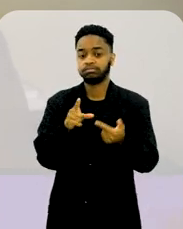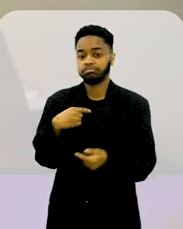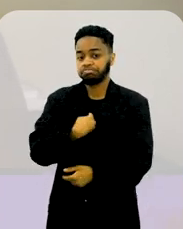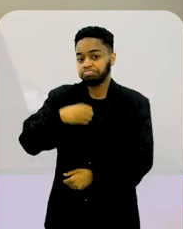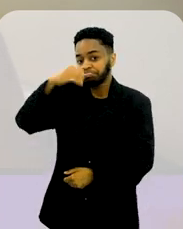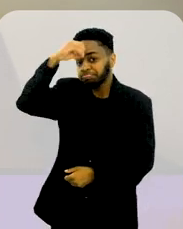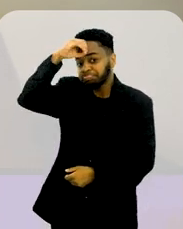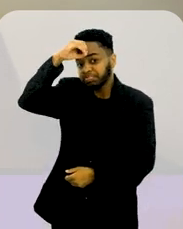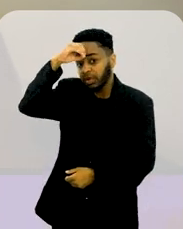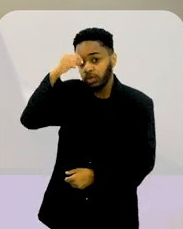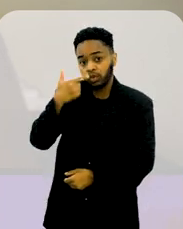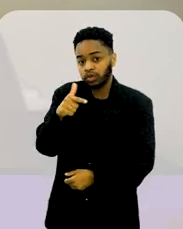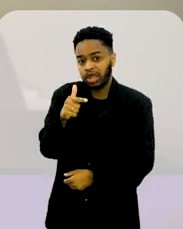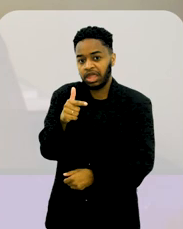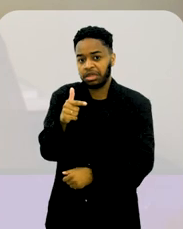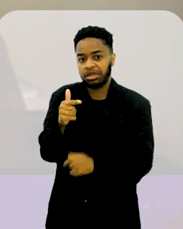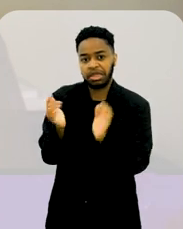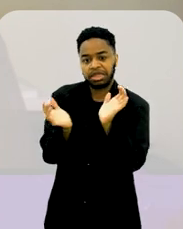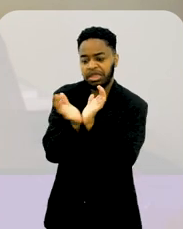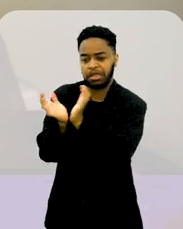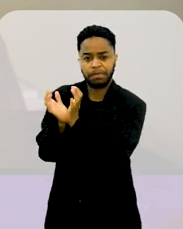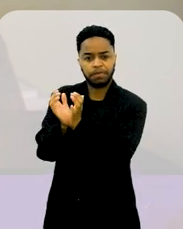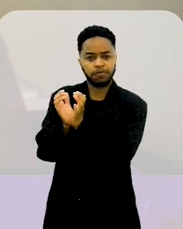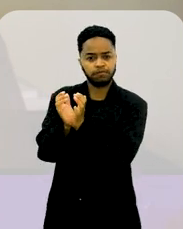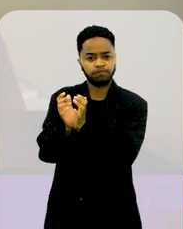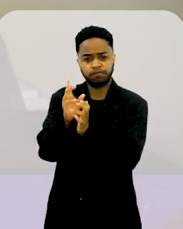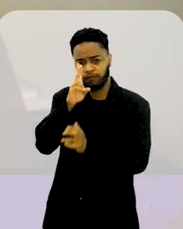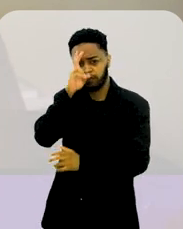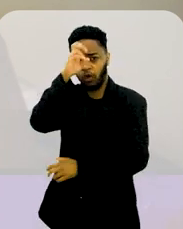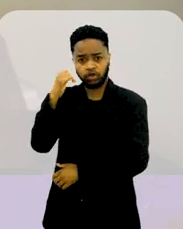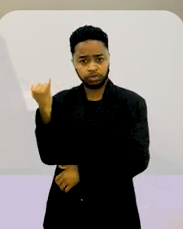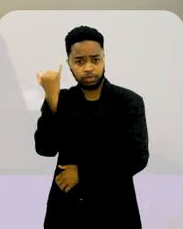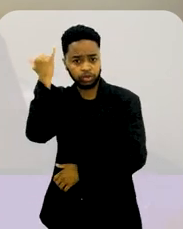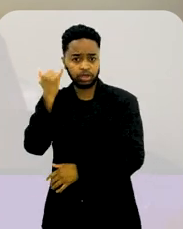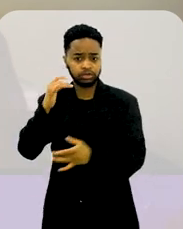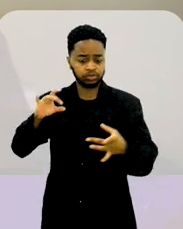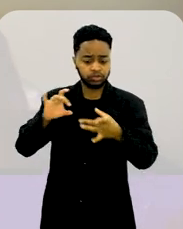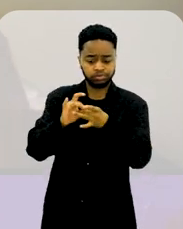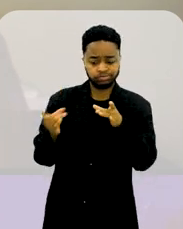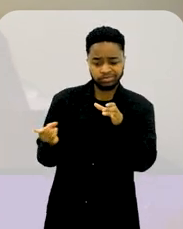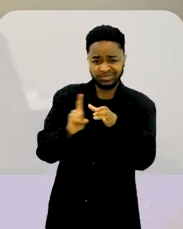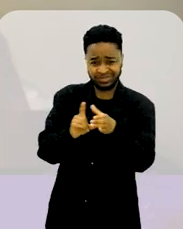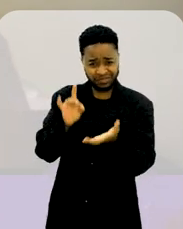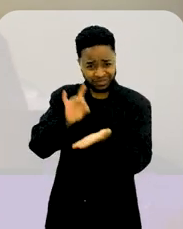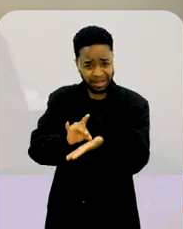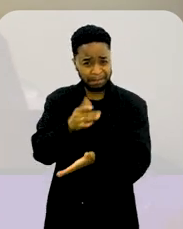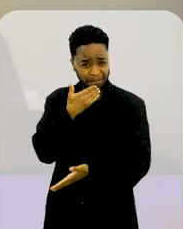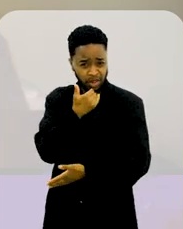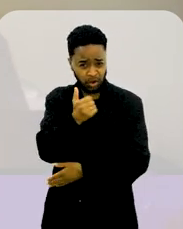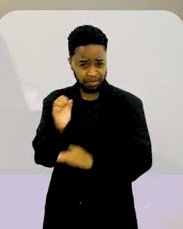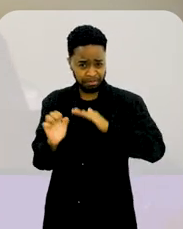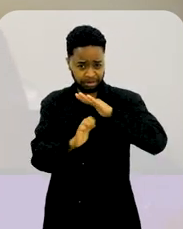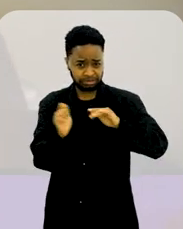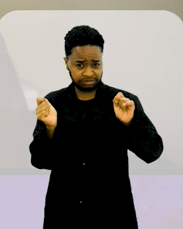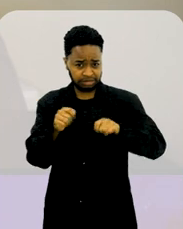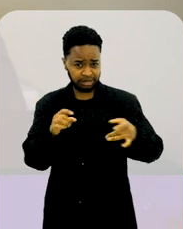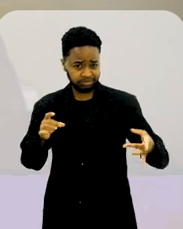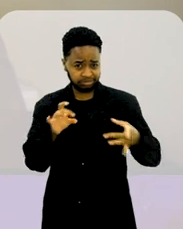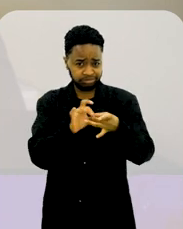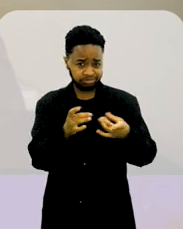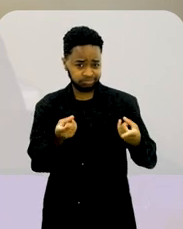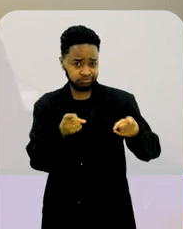tem tantos clubes de peso de camisa seria realmente a melhor empresa para o